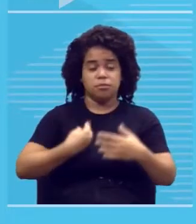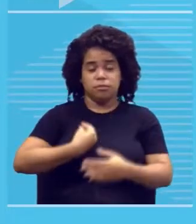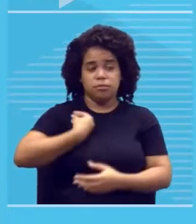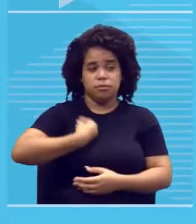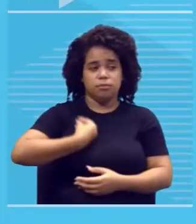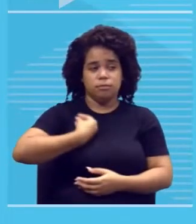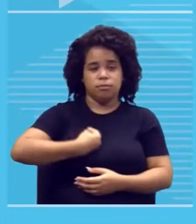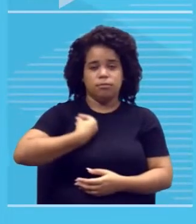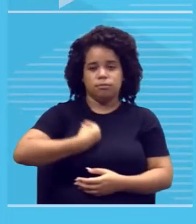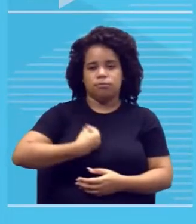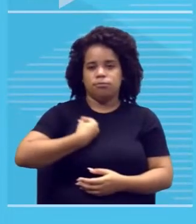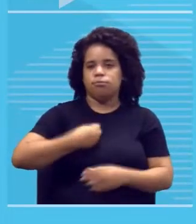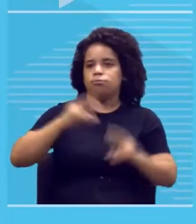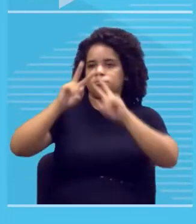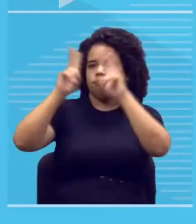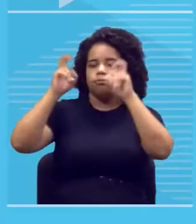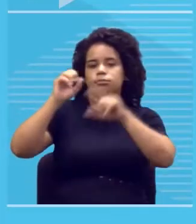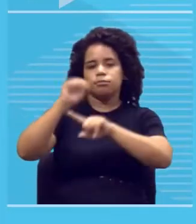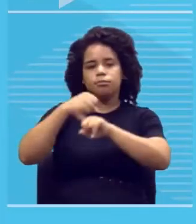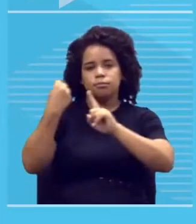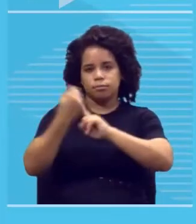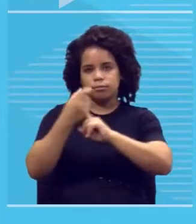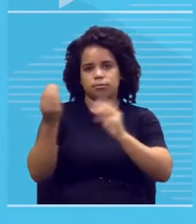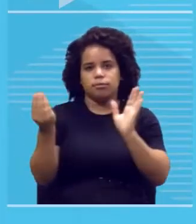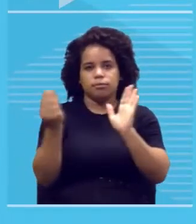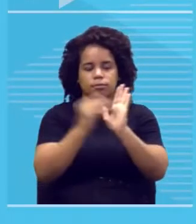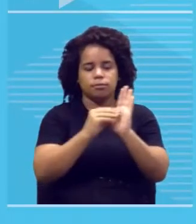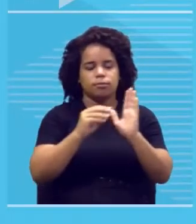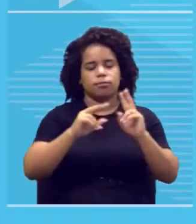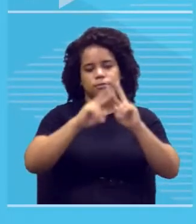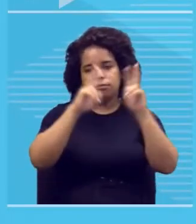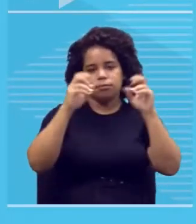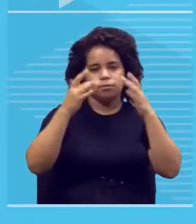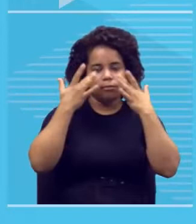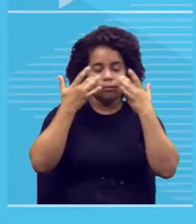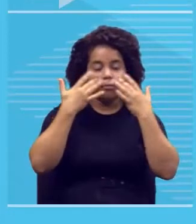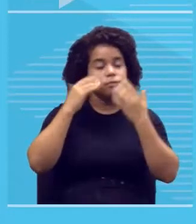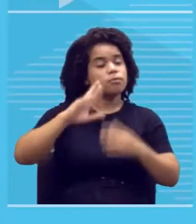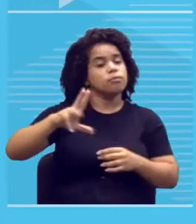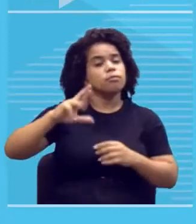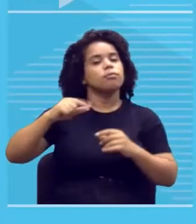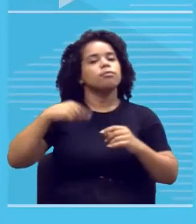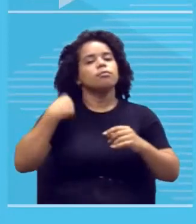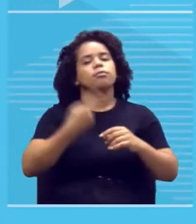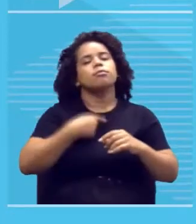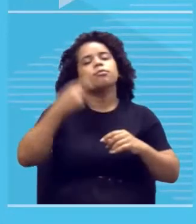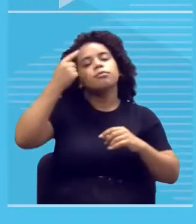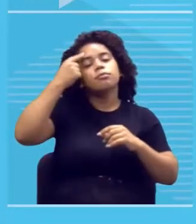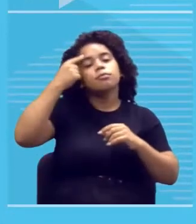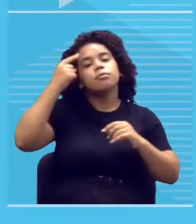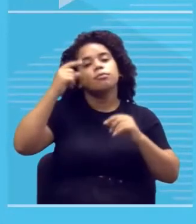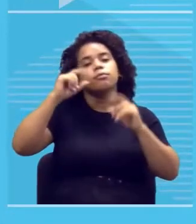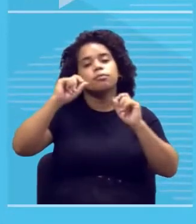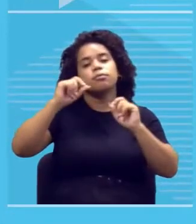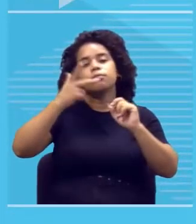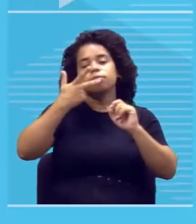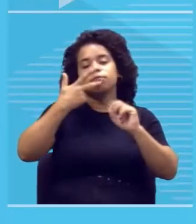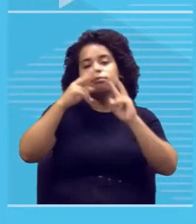da sociedade nas pecinhas que ele fazia a gente tá falando de um Pensador de o idealizador de um estudioso filosófico